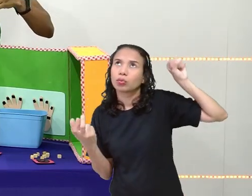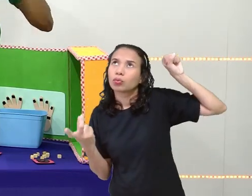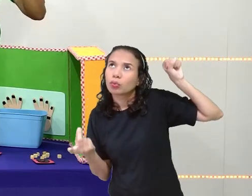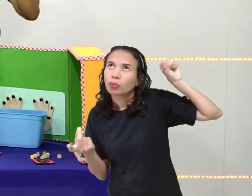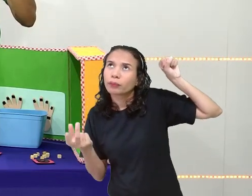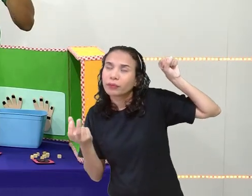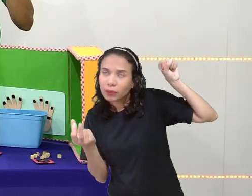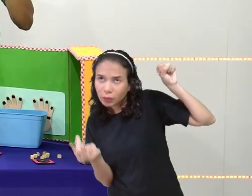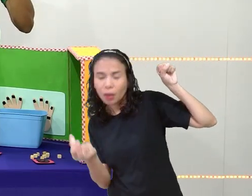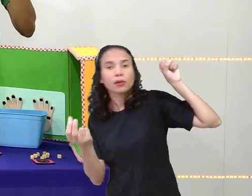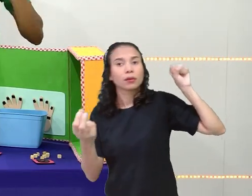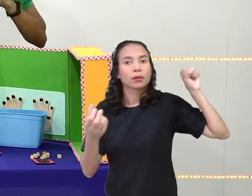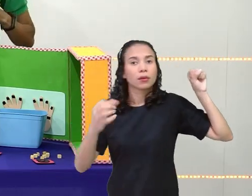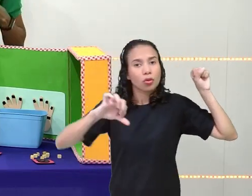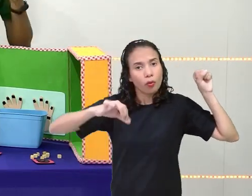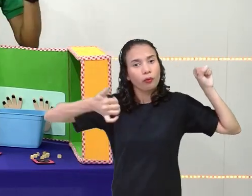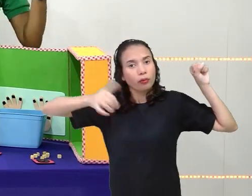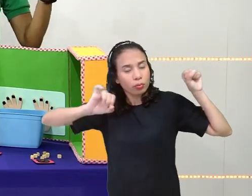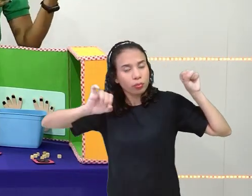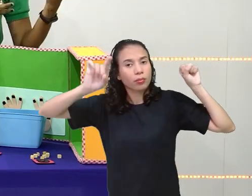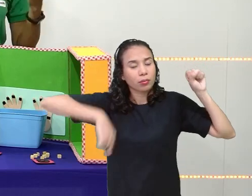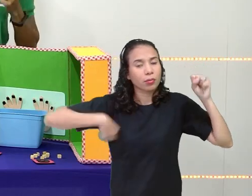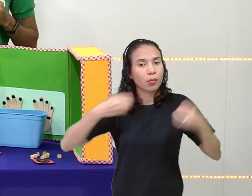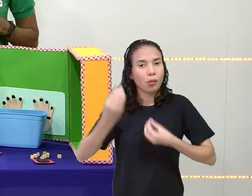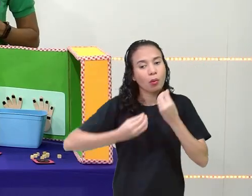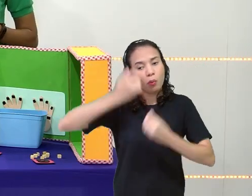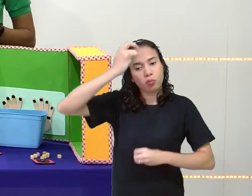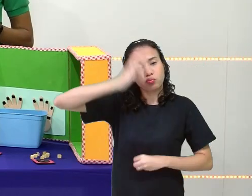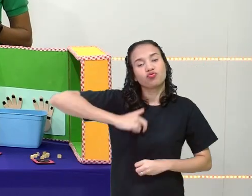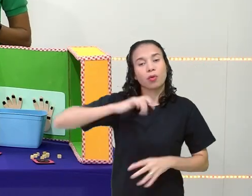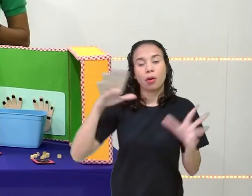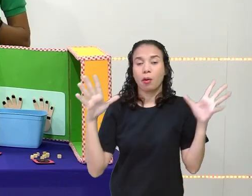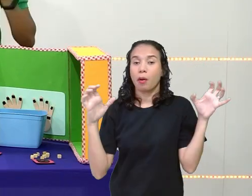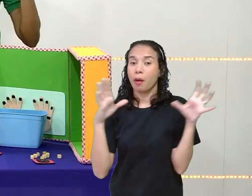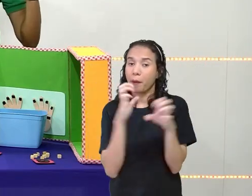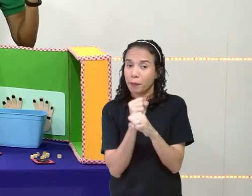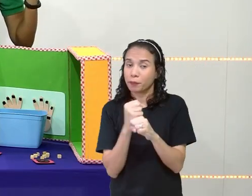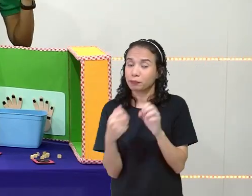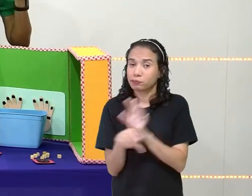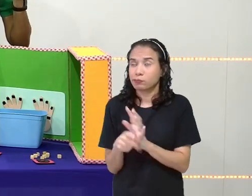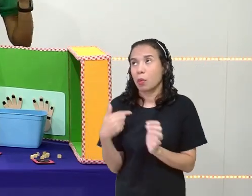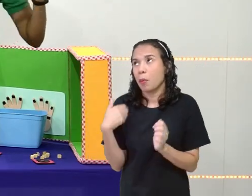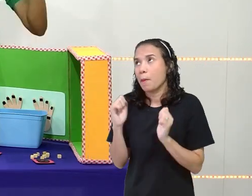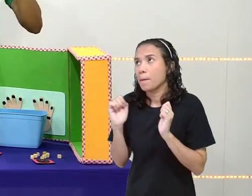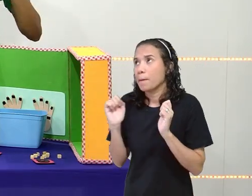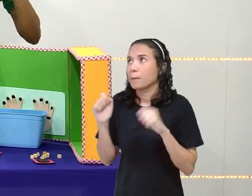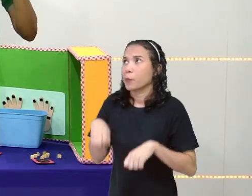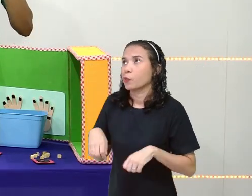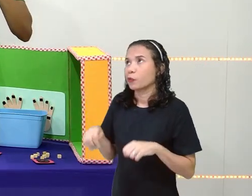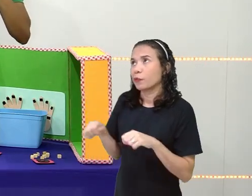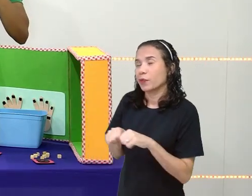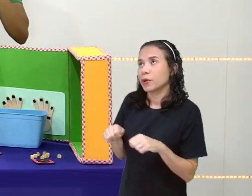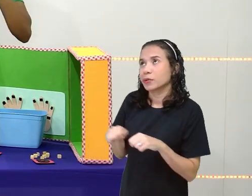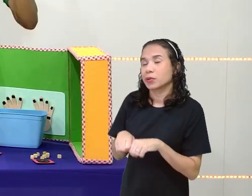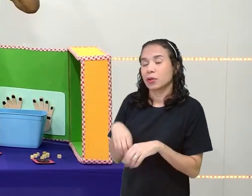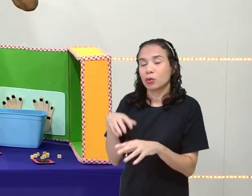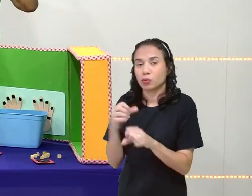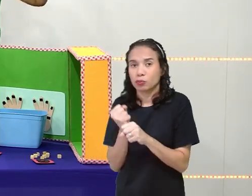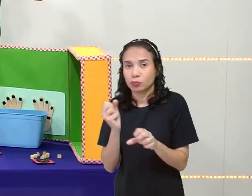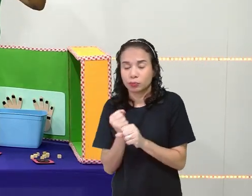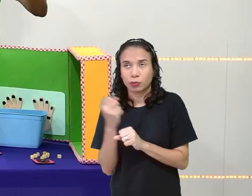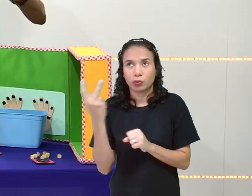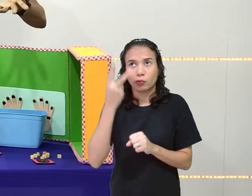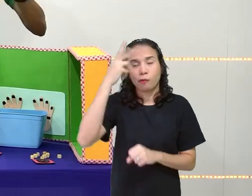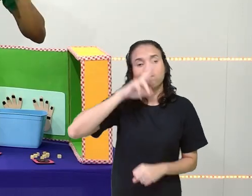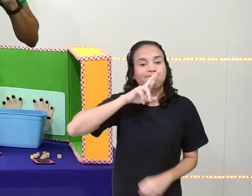já tenho 8, 9 e 10. É o jeito dela fazer o cálculo mental. Eu também posso somar os dois números na